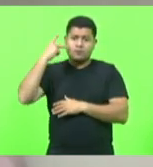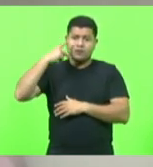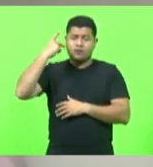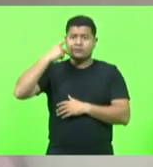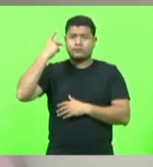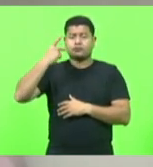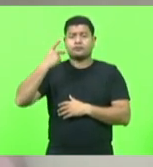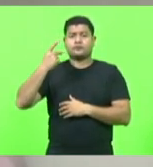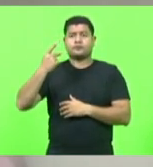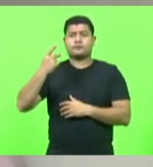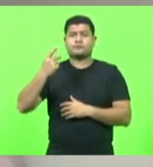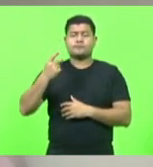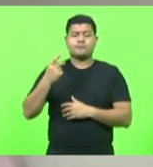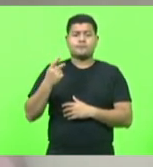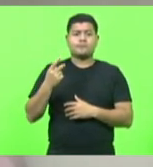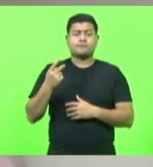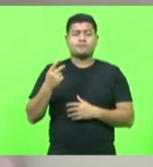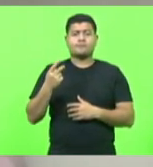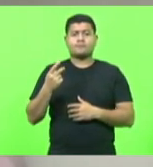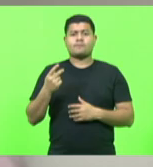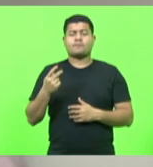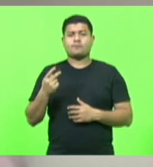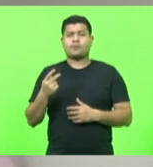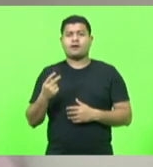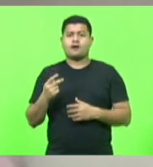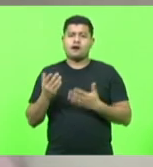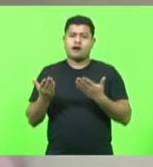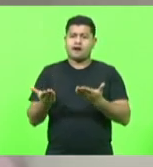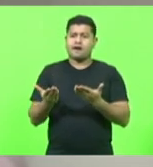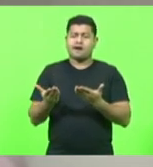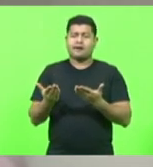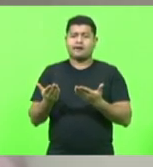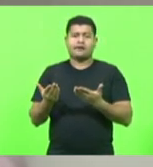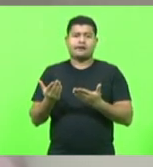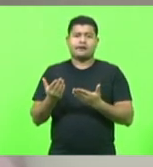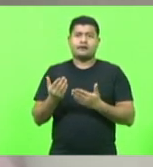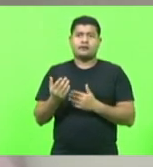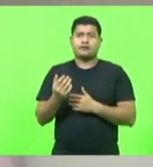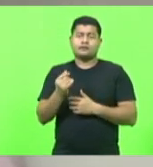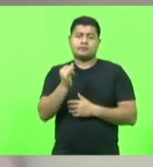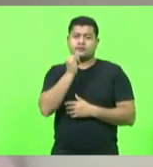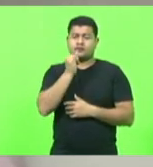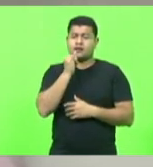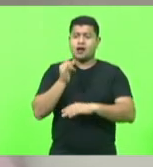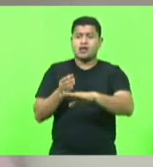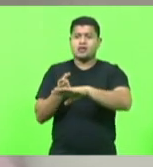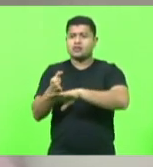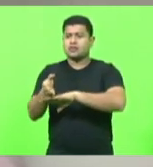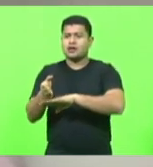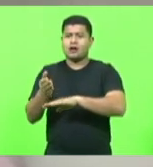sejam feitas de forma que não permita o exercício da função.